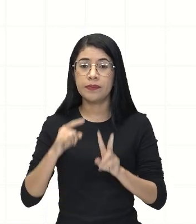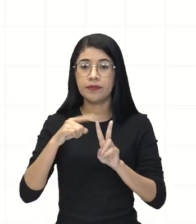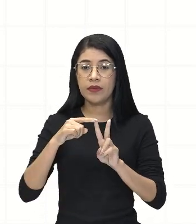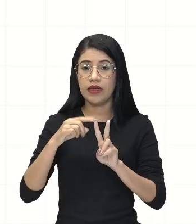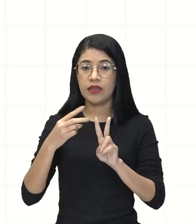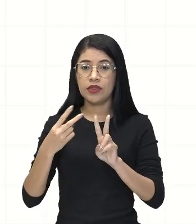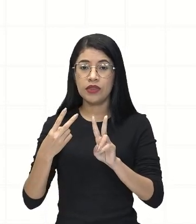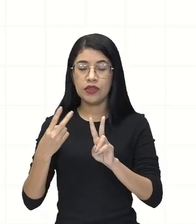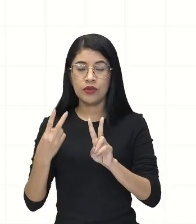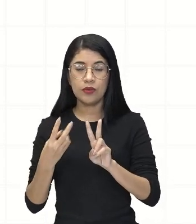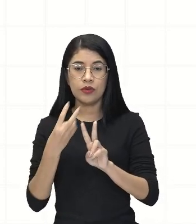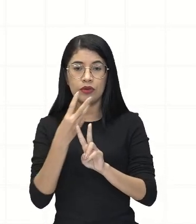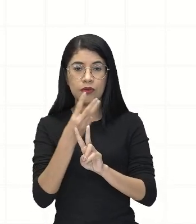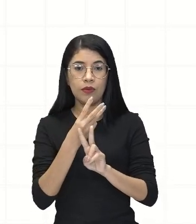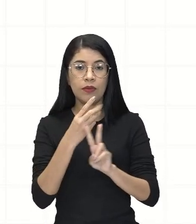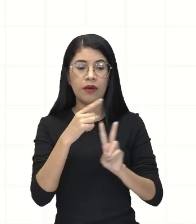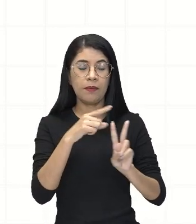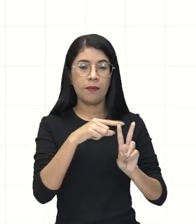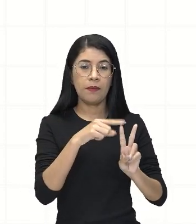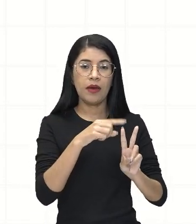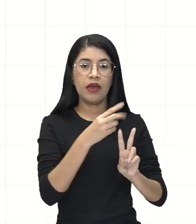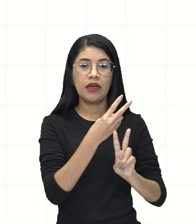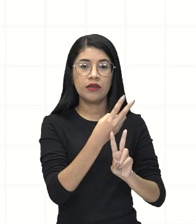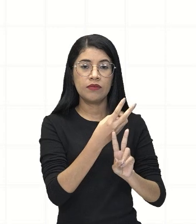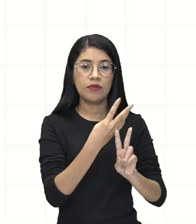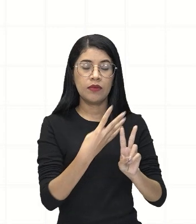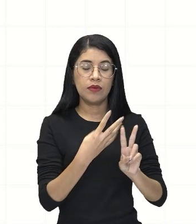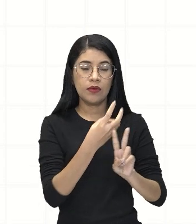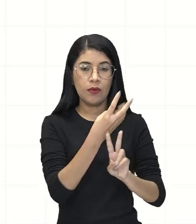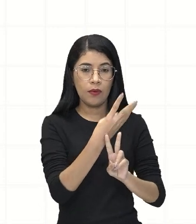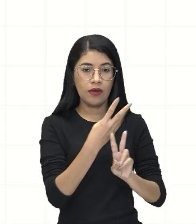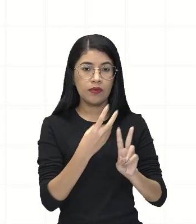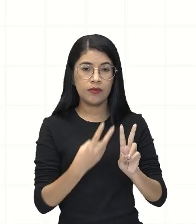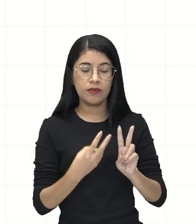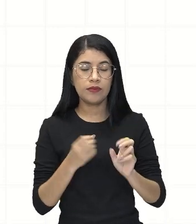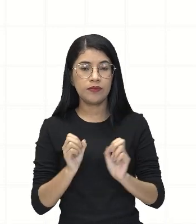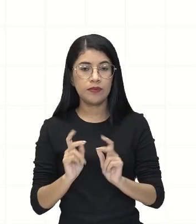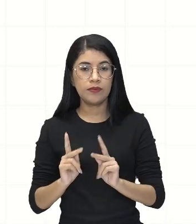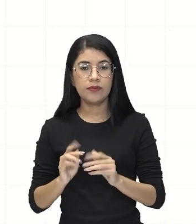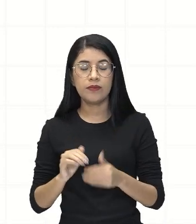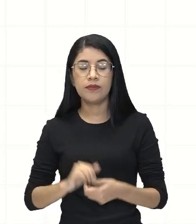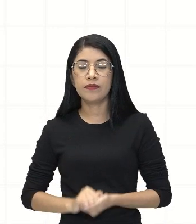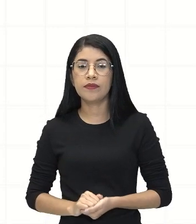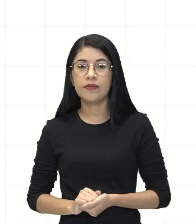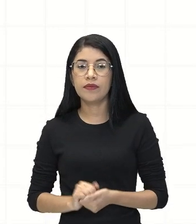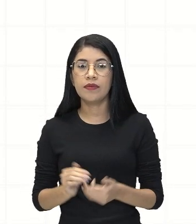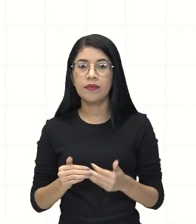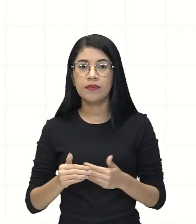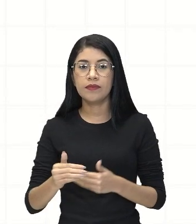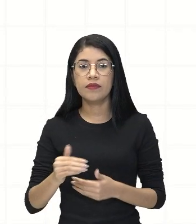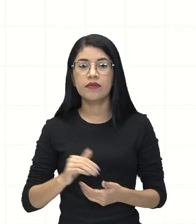que raiz quarta de 2. Tudo bem? Tranquilo? Então, bora agora.